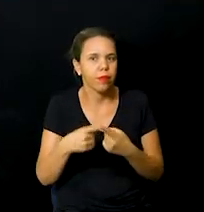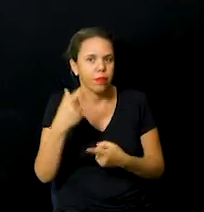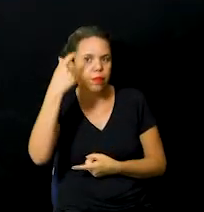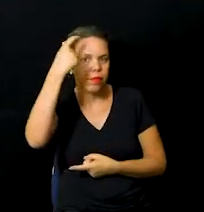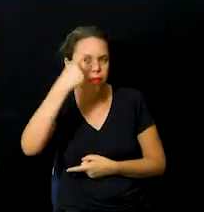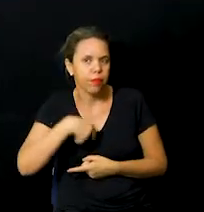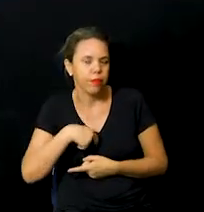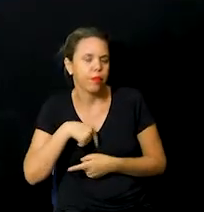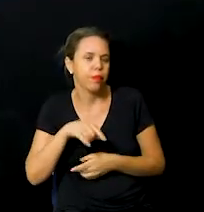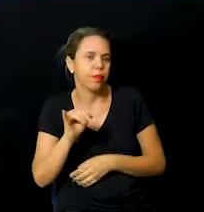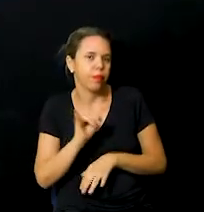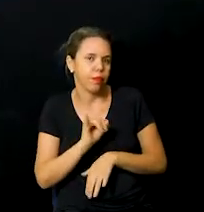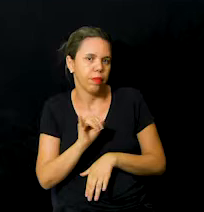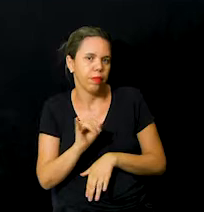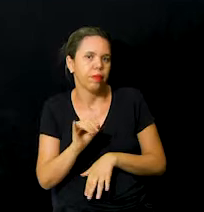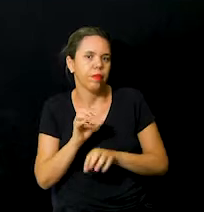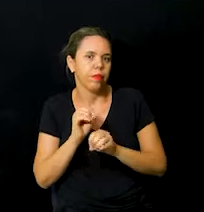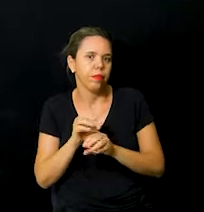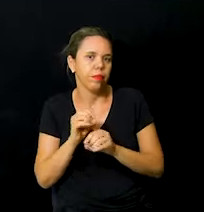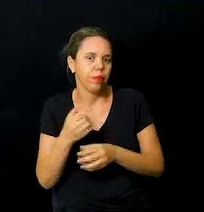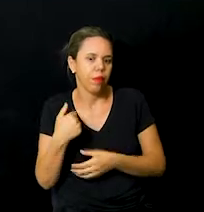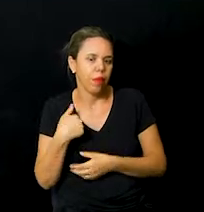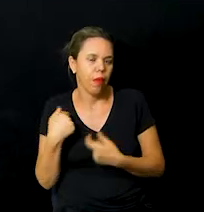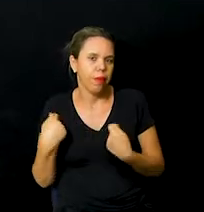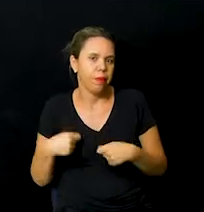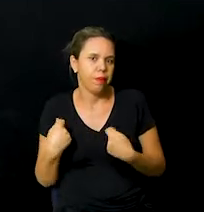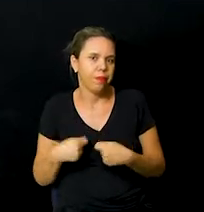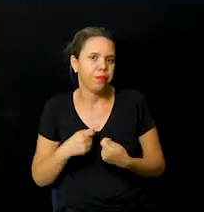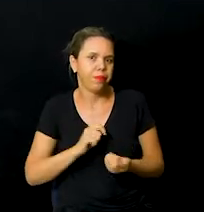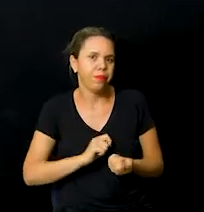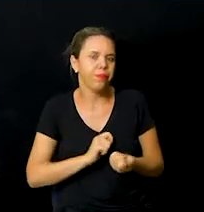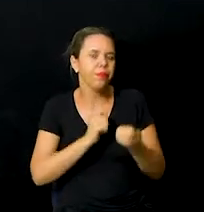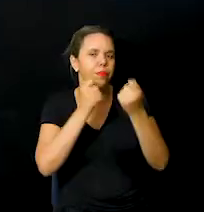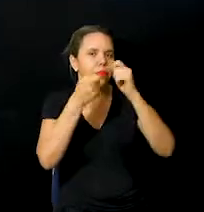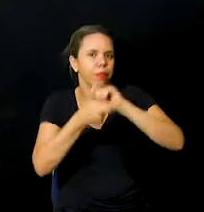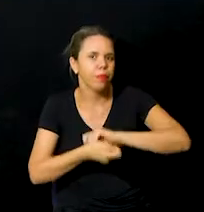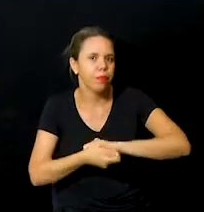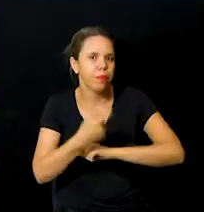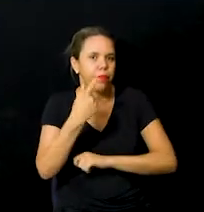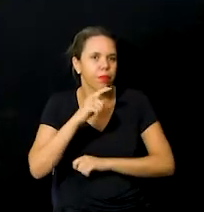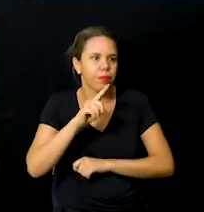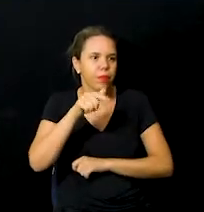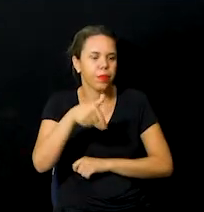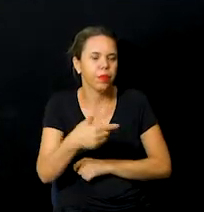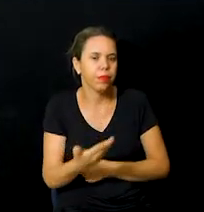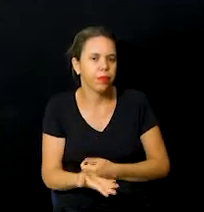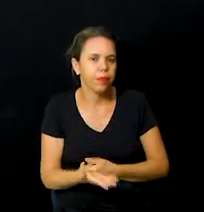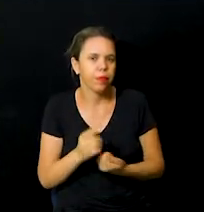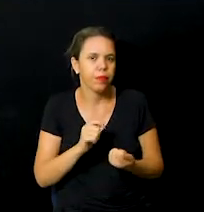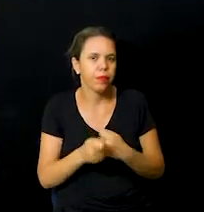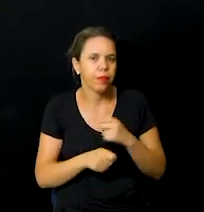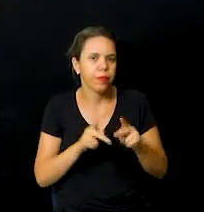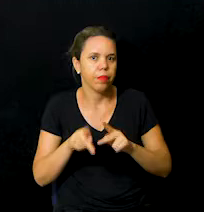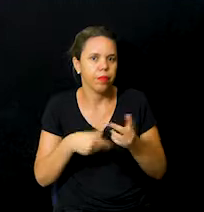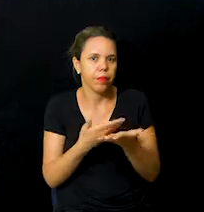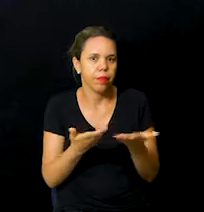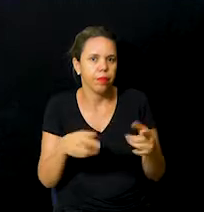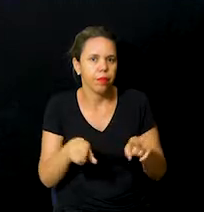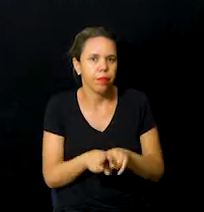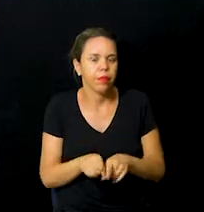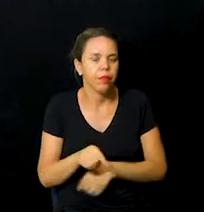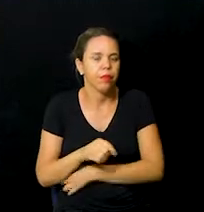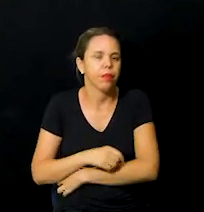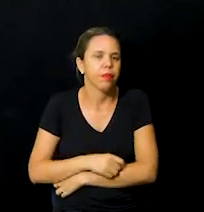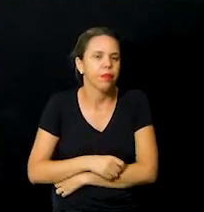porque eu, como instrutora, eu entendo que eu preciso me adaptar para depois adaptá-los